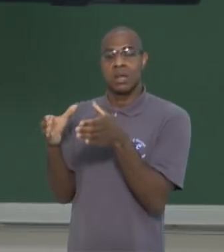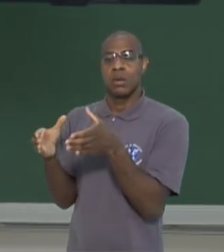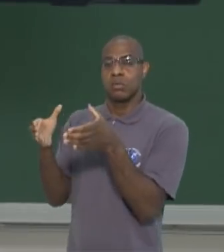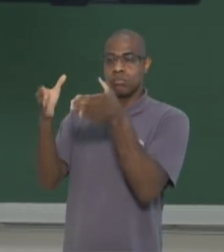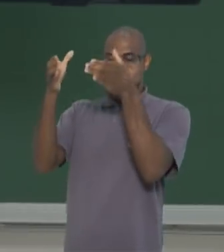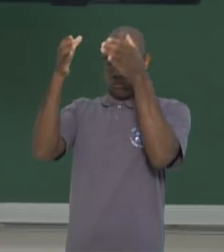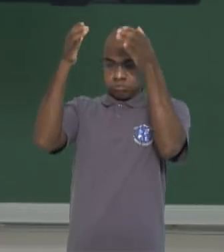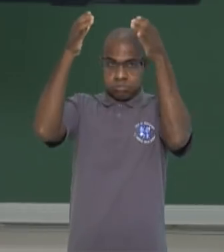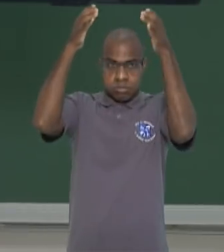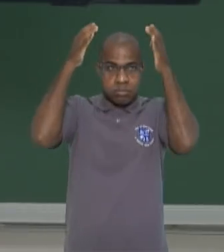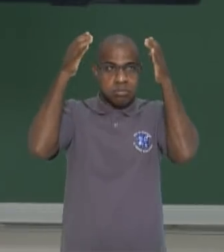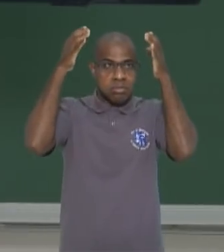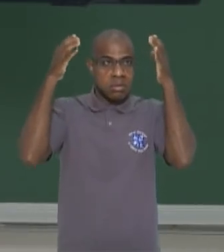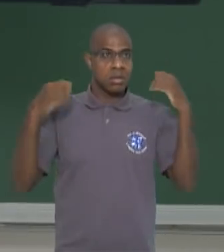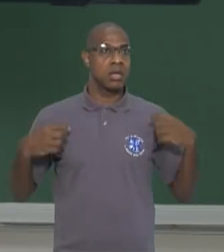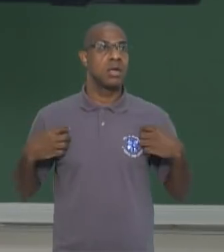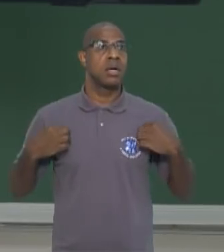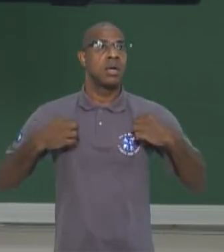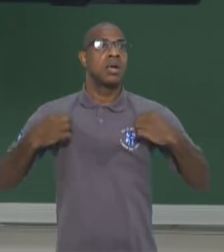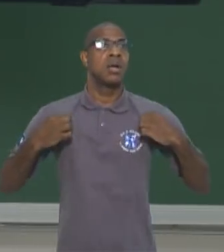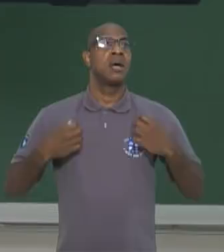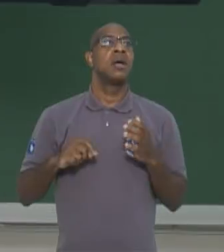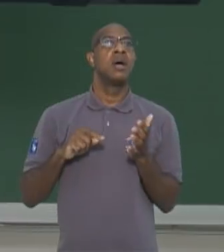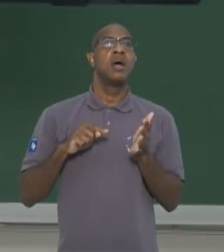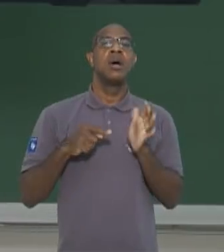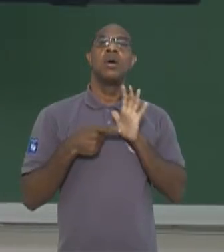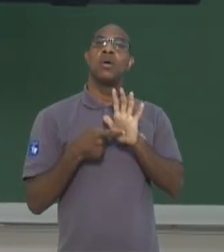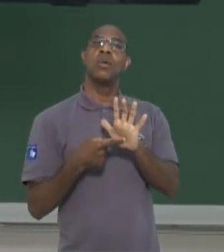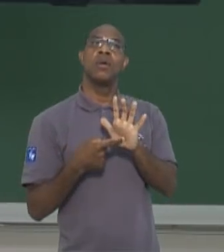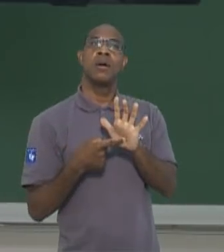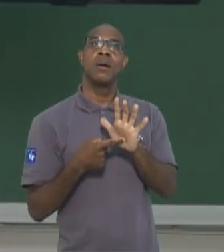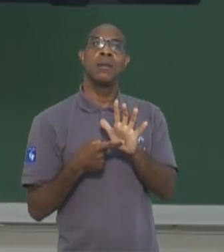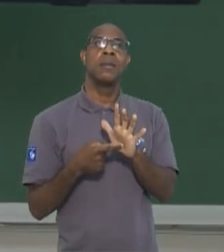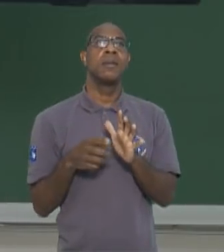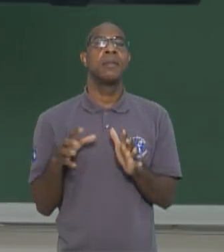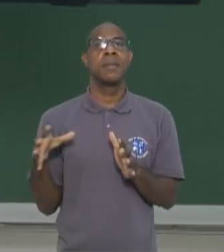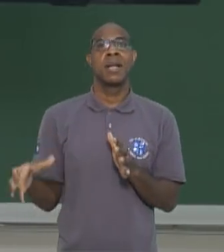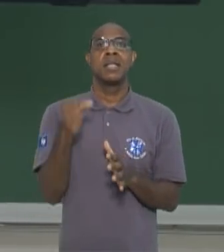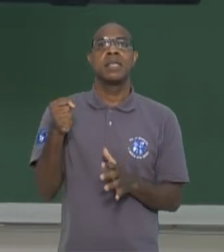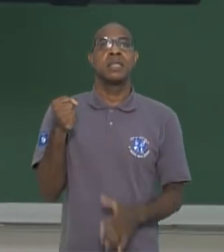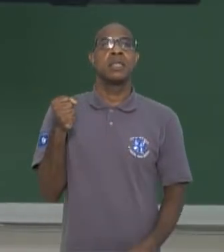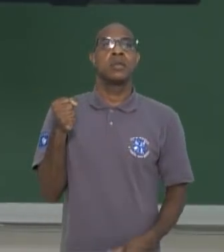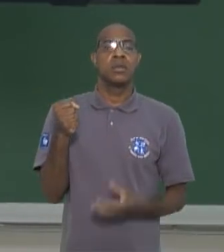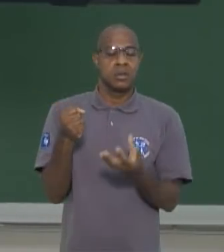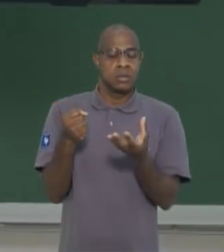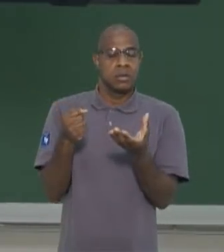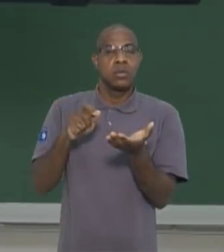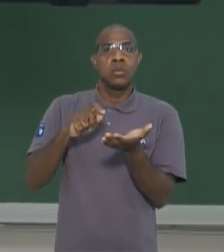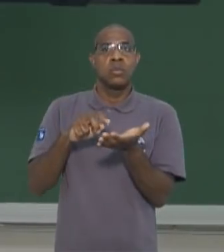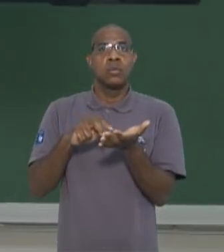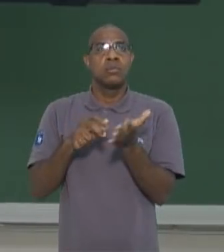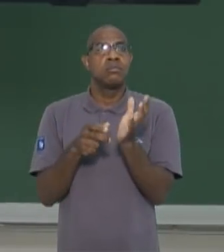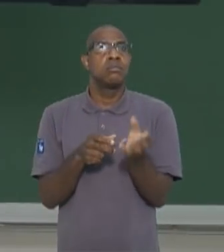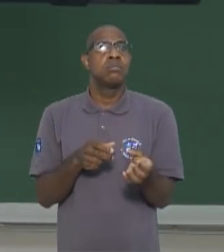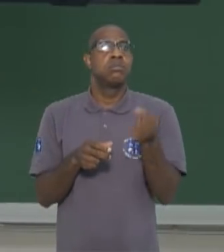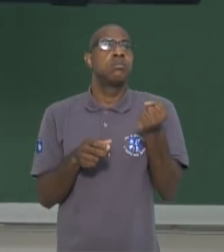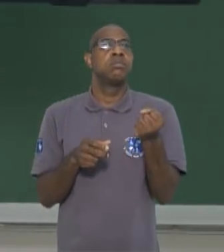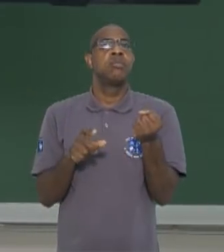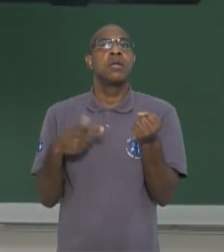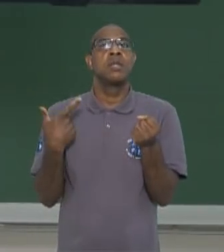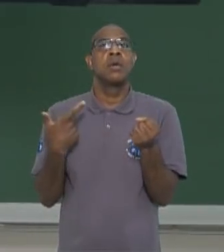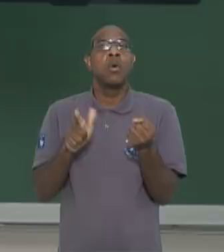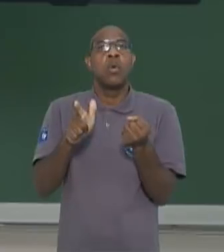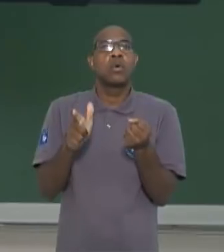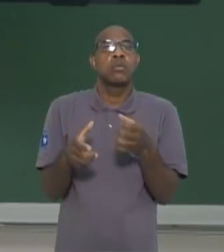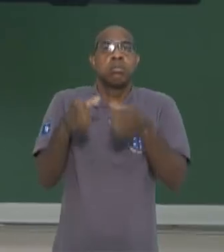manto vai mudar. Os símbolos que eles utilizam para segurar na mão também vai mudar. Eles vão segurar outros